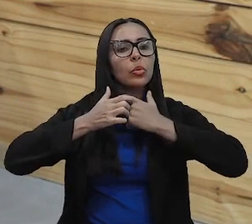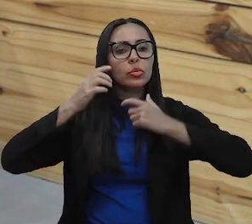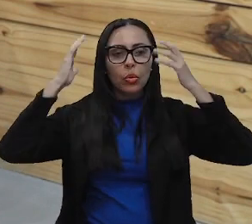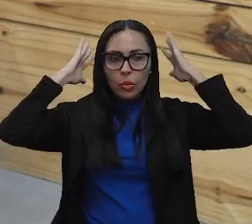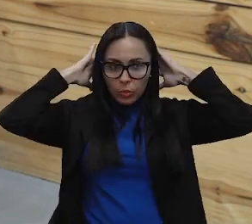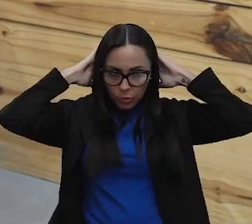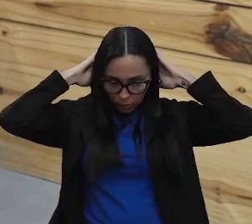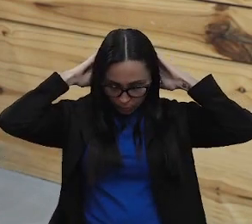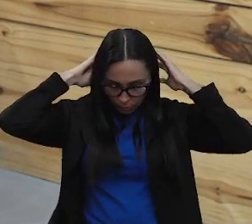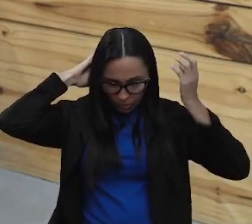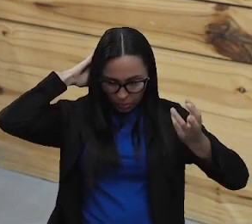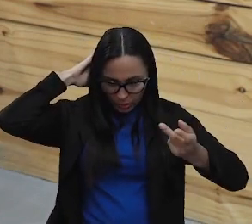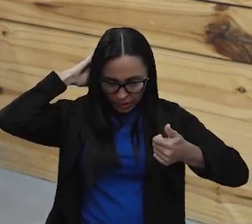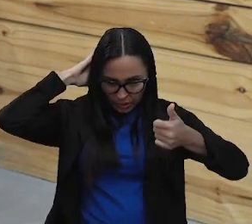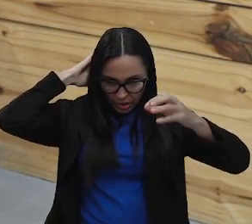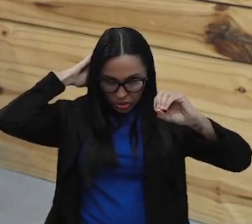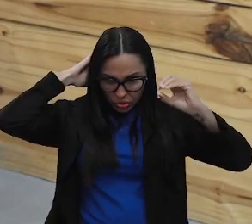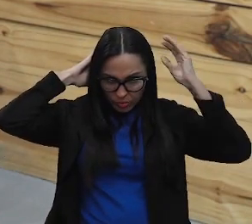até 10.